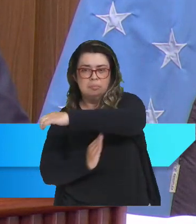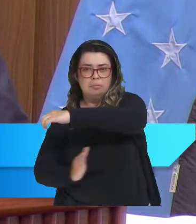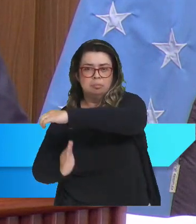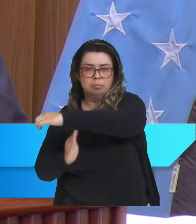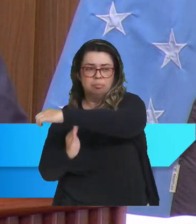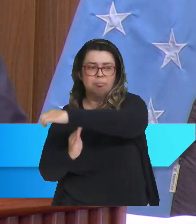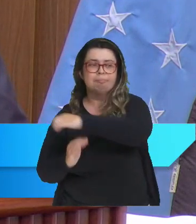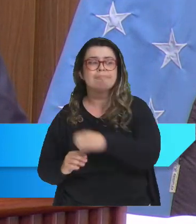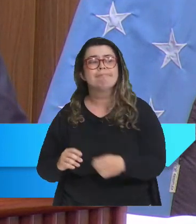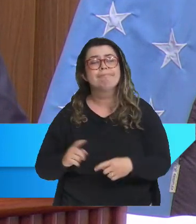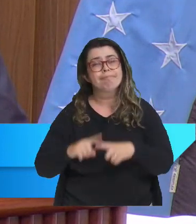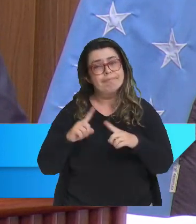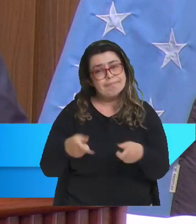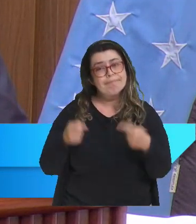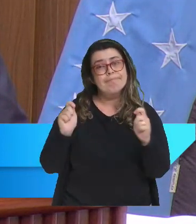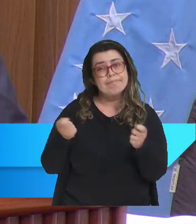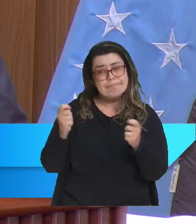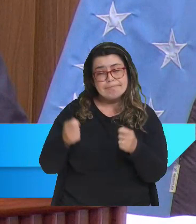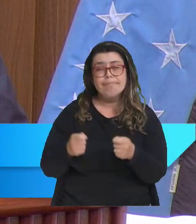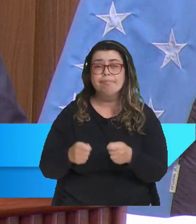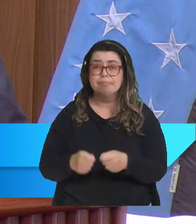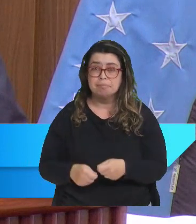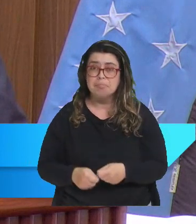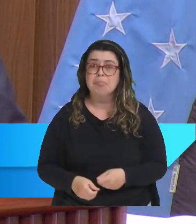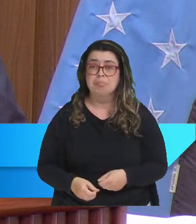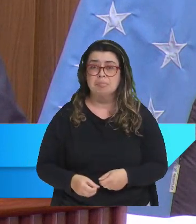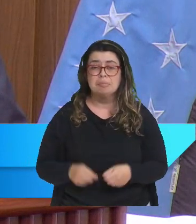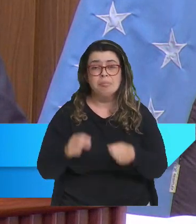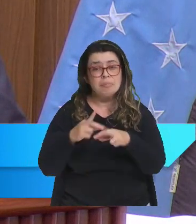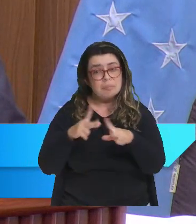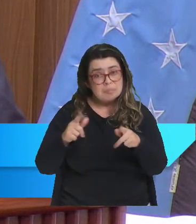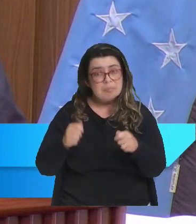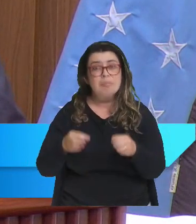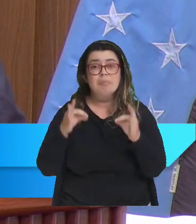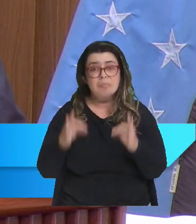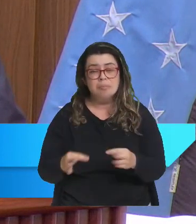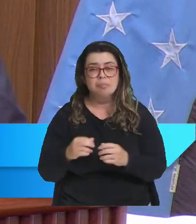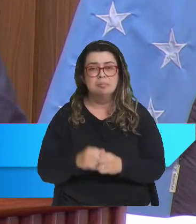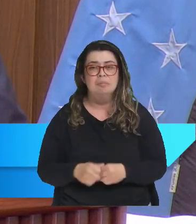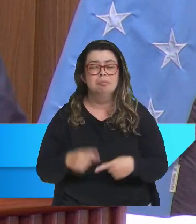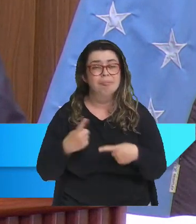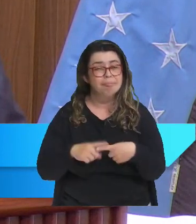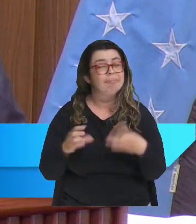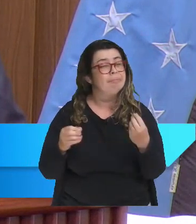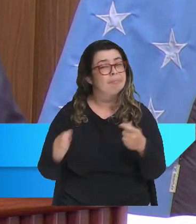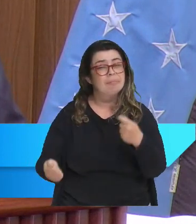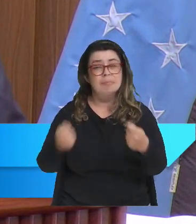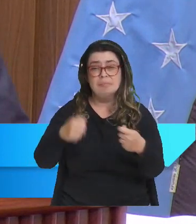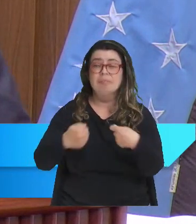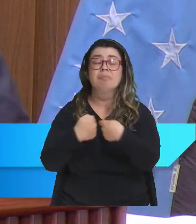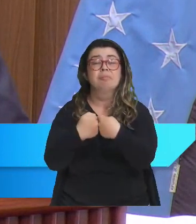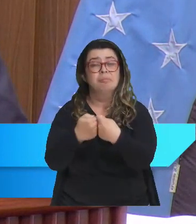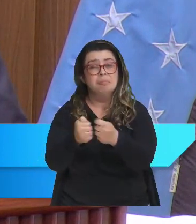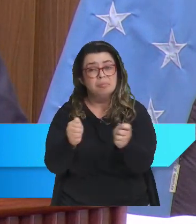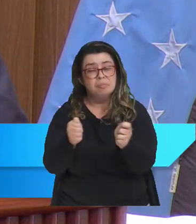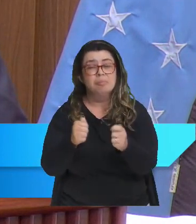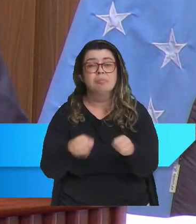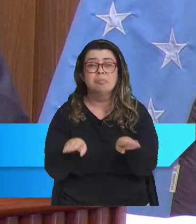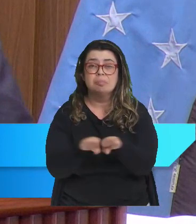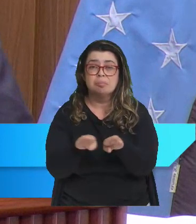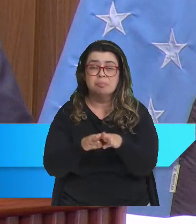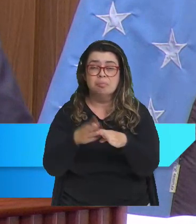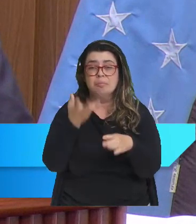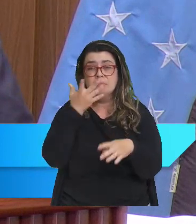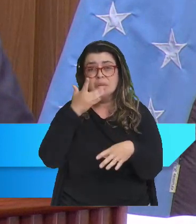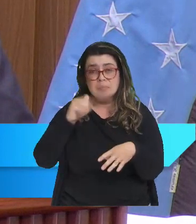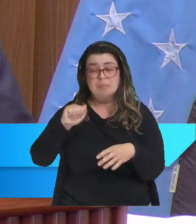ela precisa, sim, de uma intervenção. Ali é um fluxo grande de veículos que passam por ali, ônibus escolares, inclusive, de crianças,